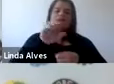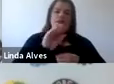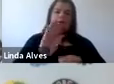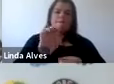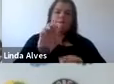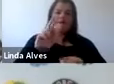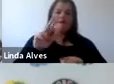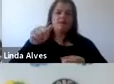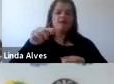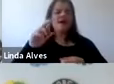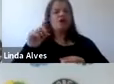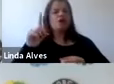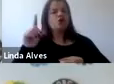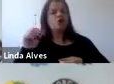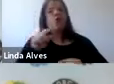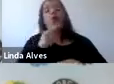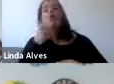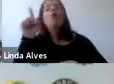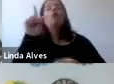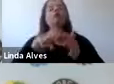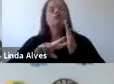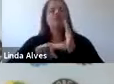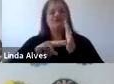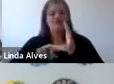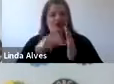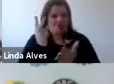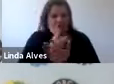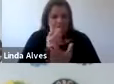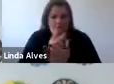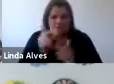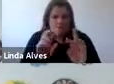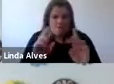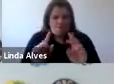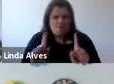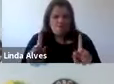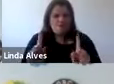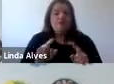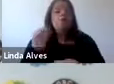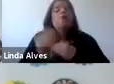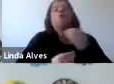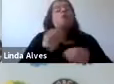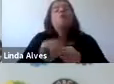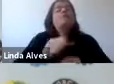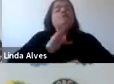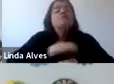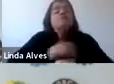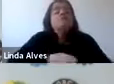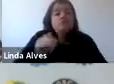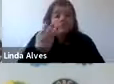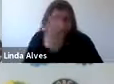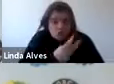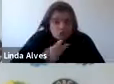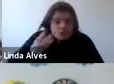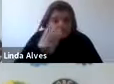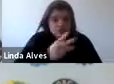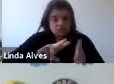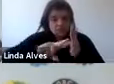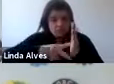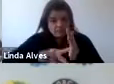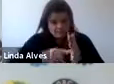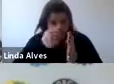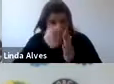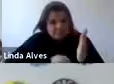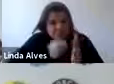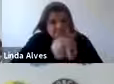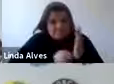para nós, trabalhadores, que não ficarem aqui tranquilos no chão de fábrica, que essa ação está sendo realmente conjunta, que há essa unidade na luta.